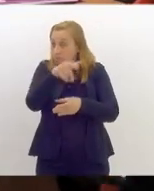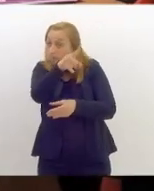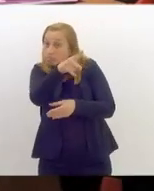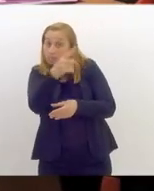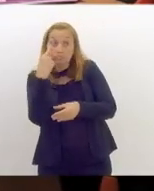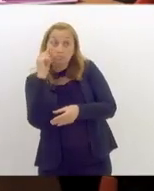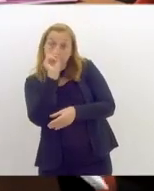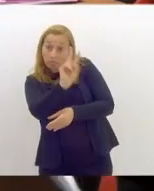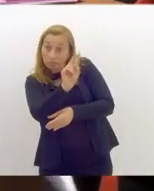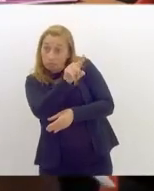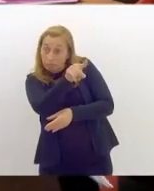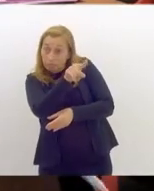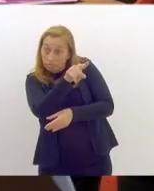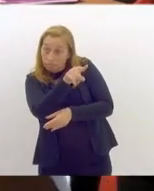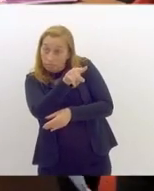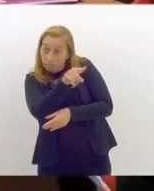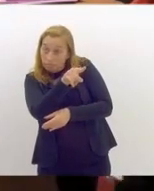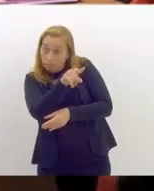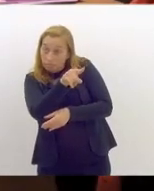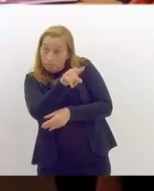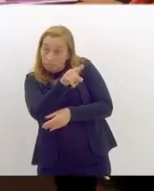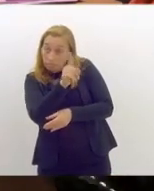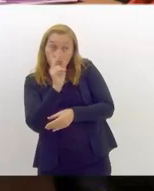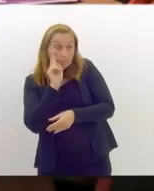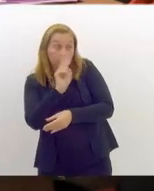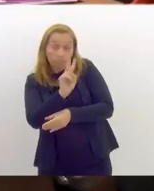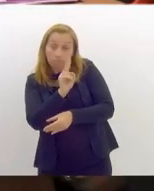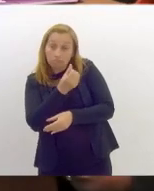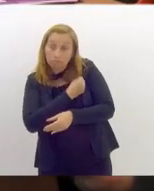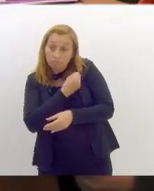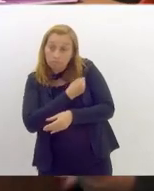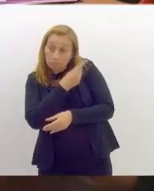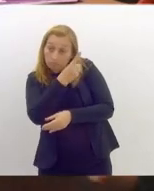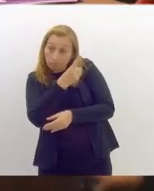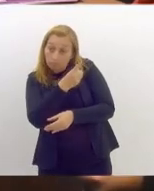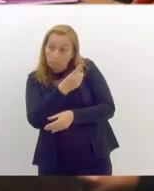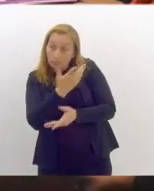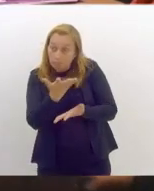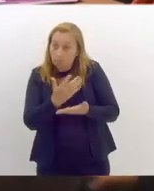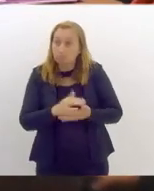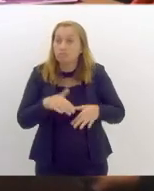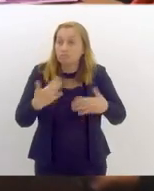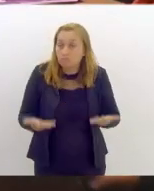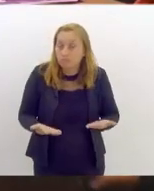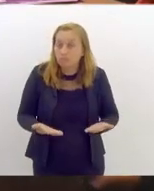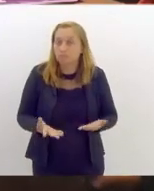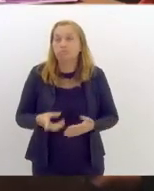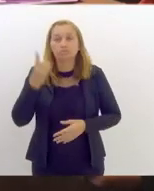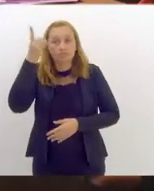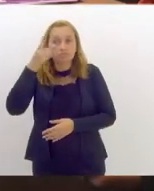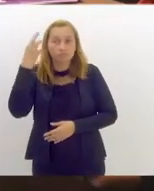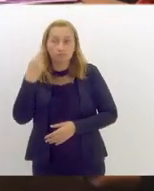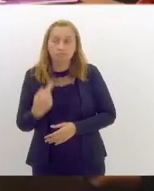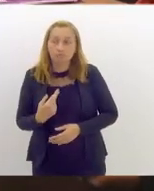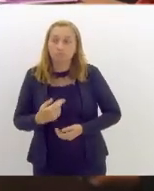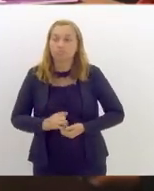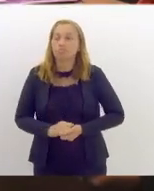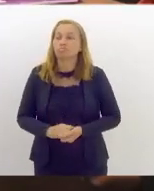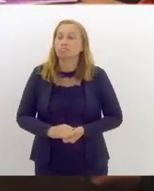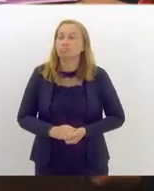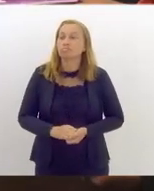olhar o placar é só olhar o placar então deputada Renata Souza